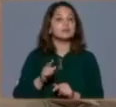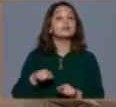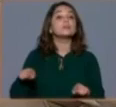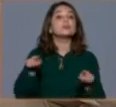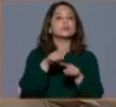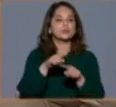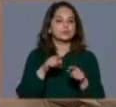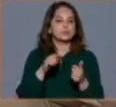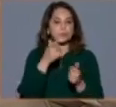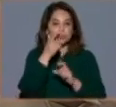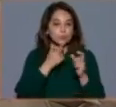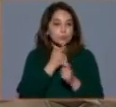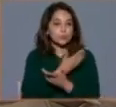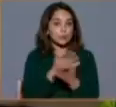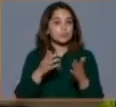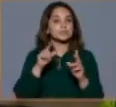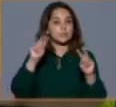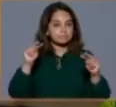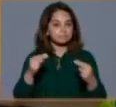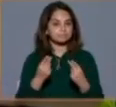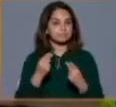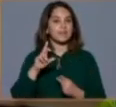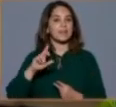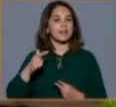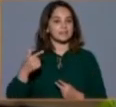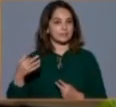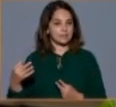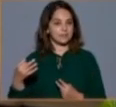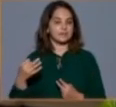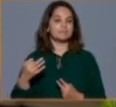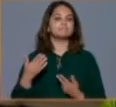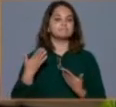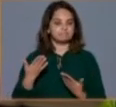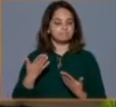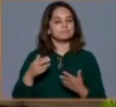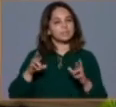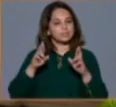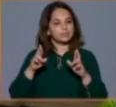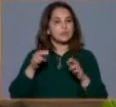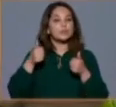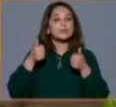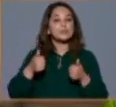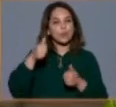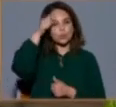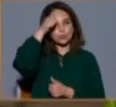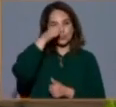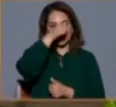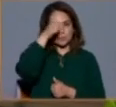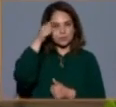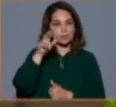todos mesmo, também aqueles que nos acompanham pela RTP, fica este voto de um bom domingo com a bênção do